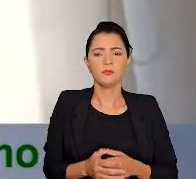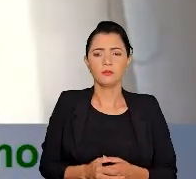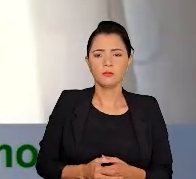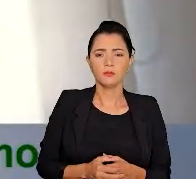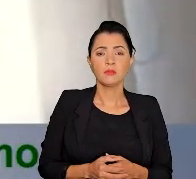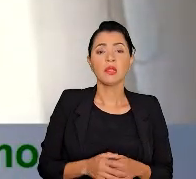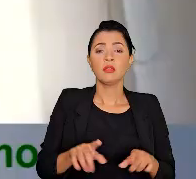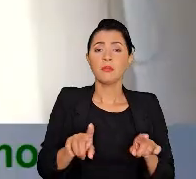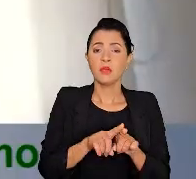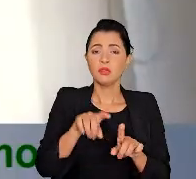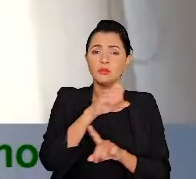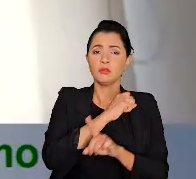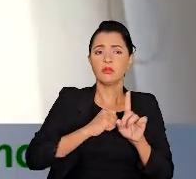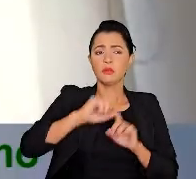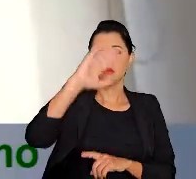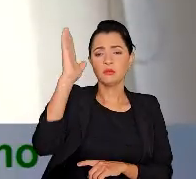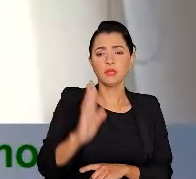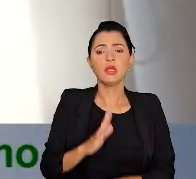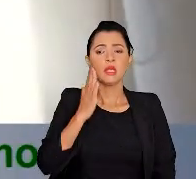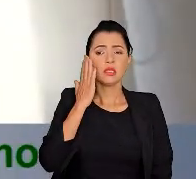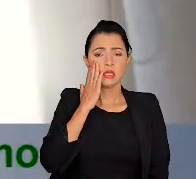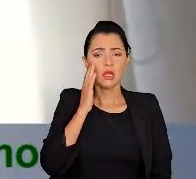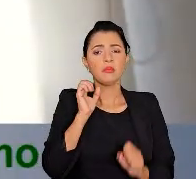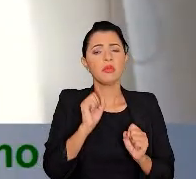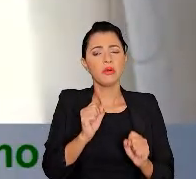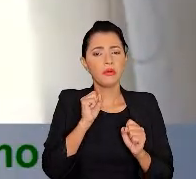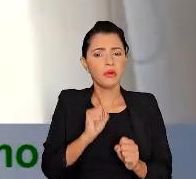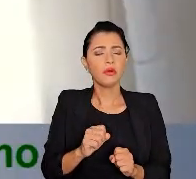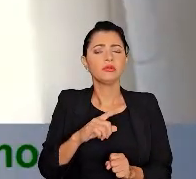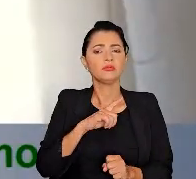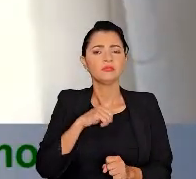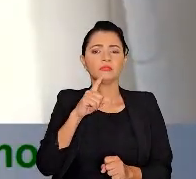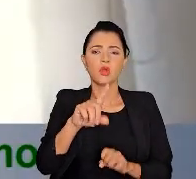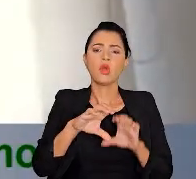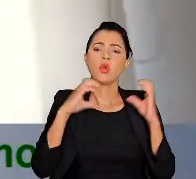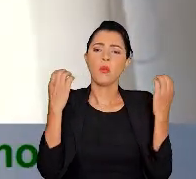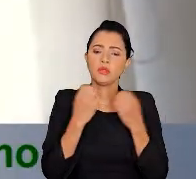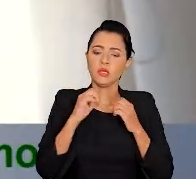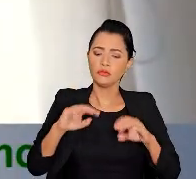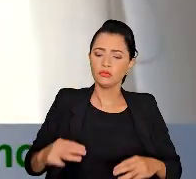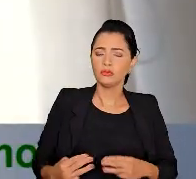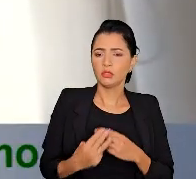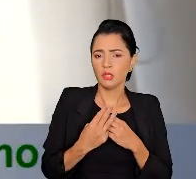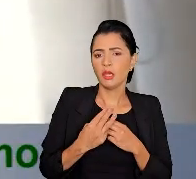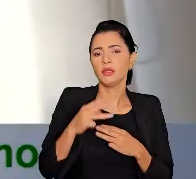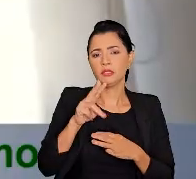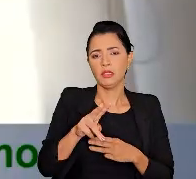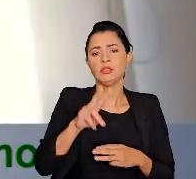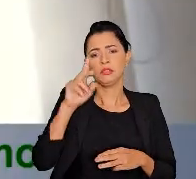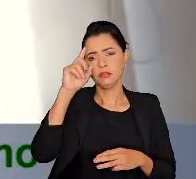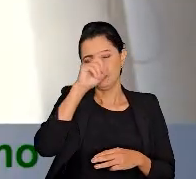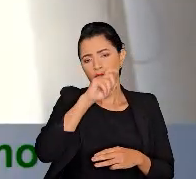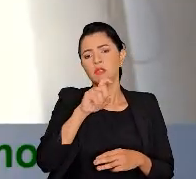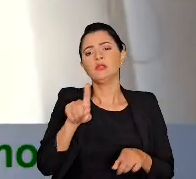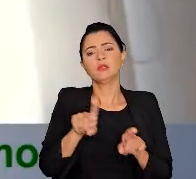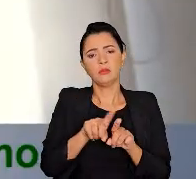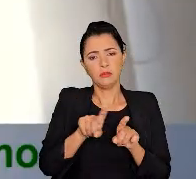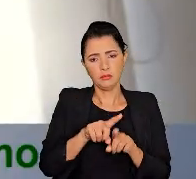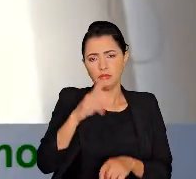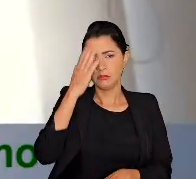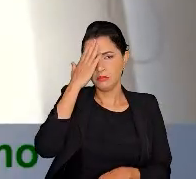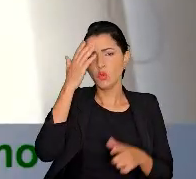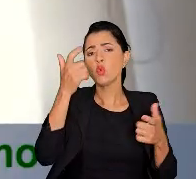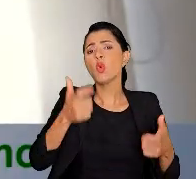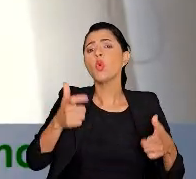sociedade brasileira sabe que pode contar com a sua comunidade judaica nessa dura tarefa. Sabemos bem